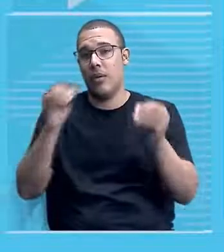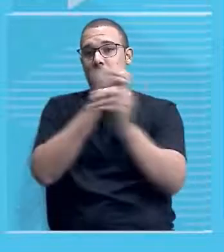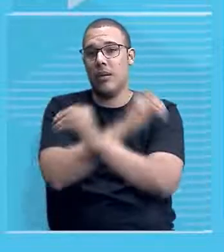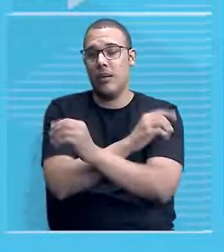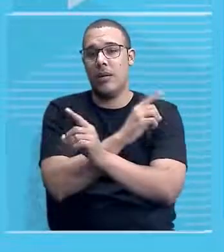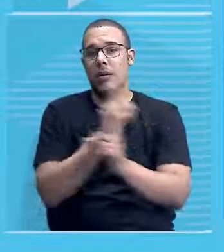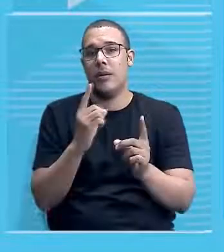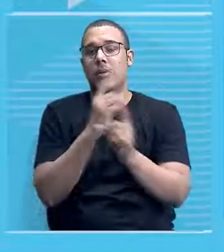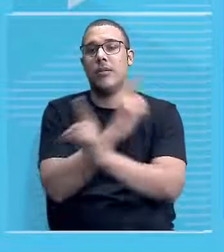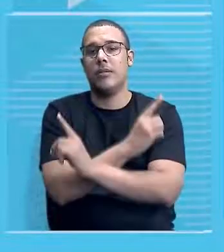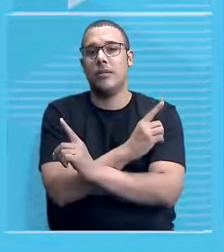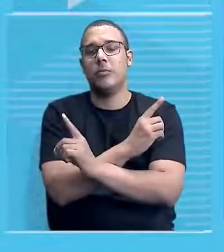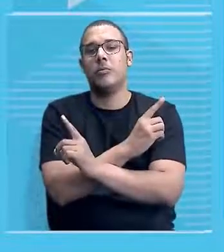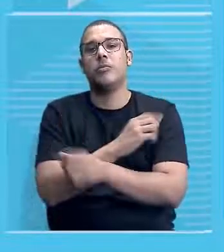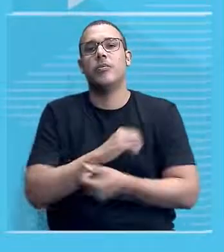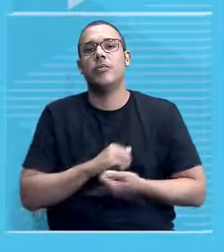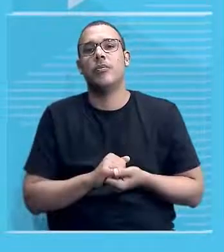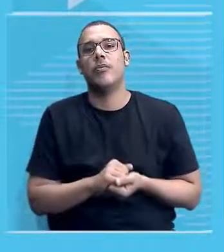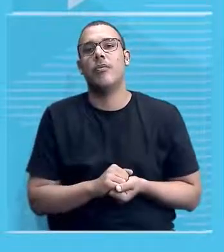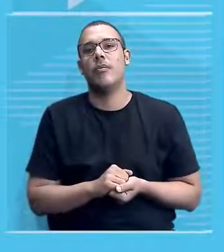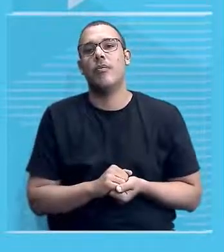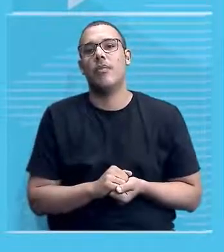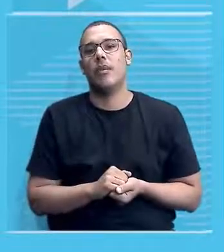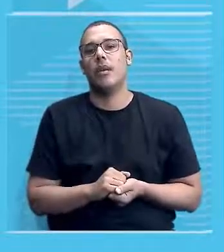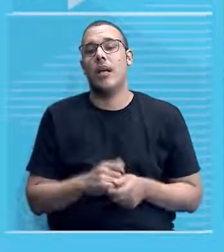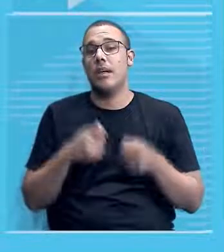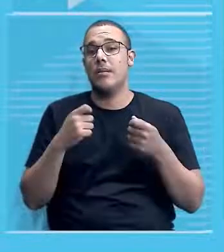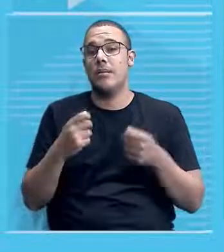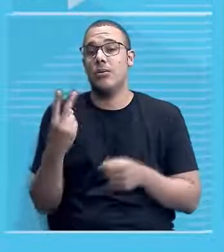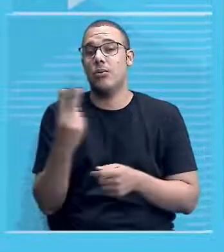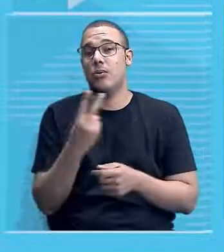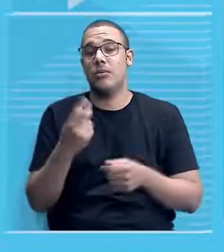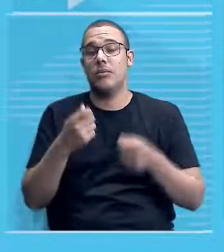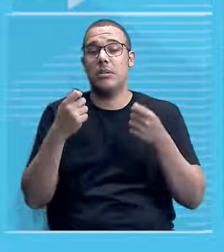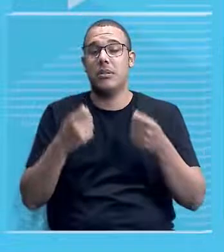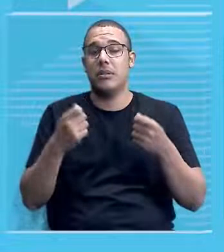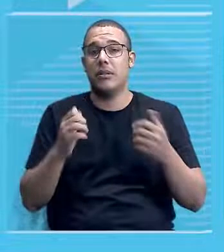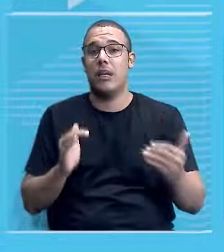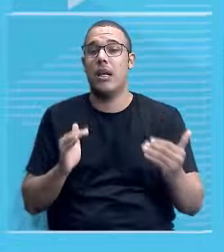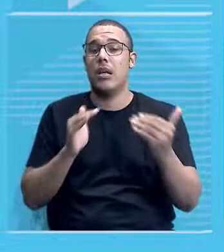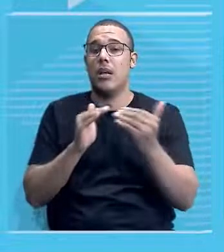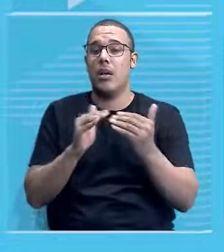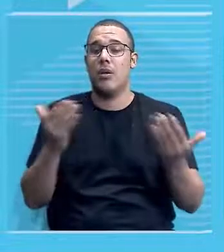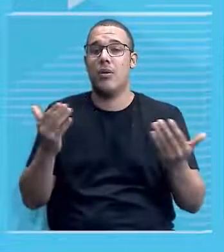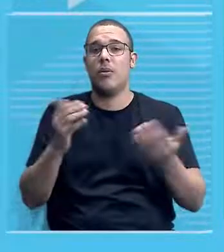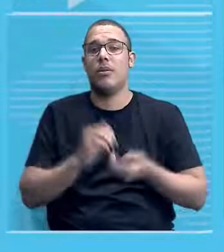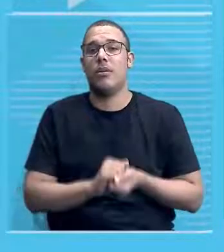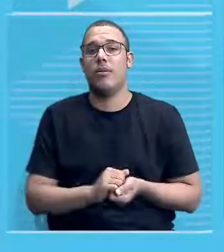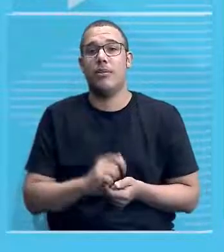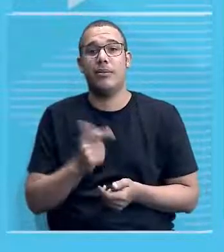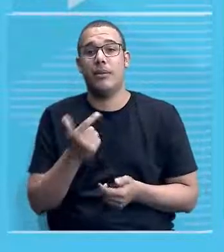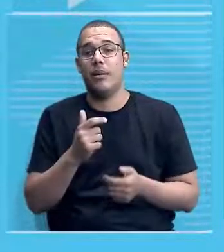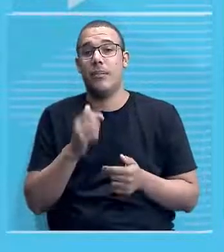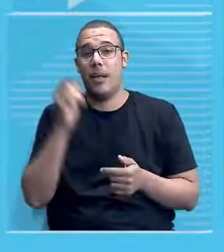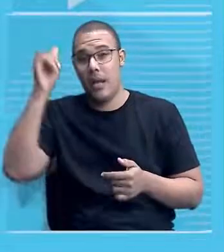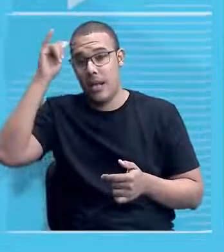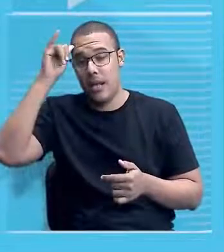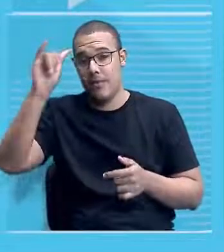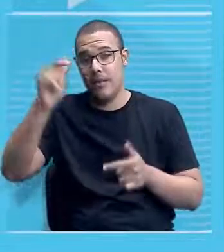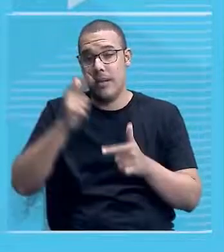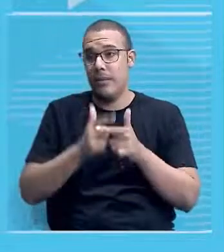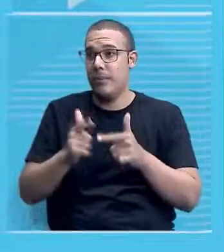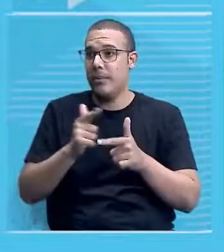dentro do território português ela precisa ver um acerto aí para poder não ter tanto problema primeiro